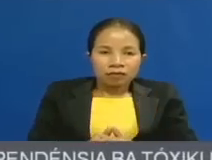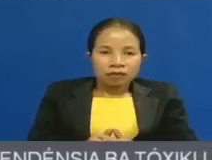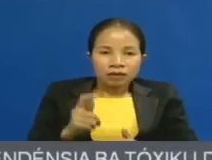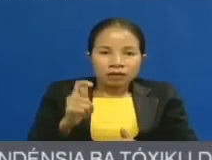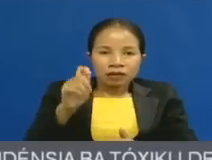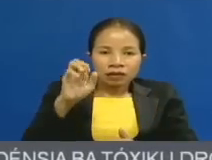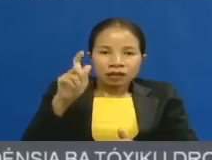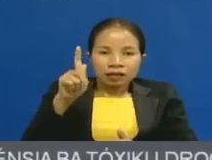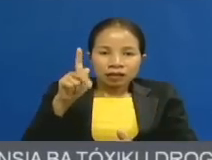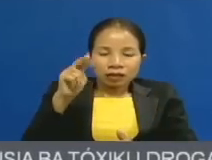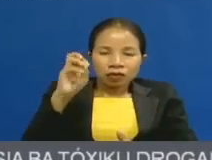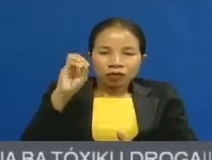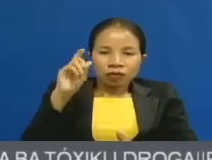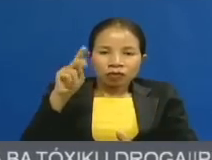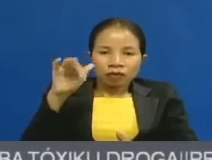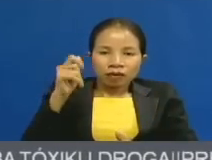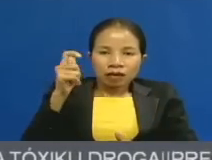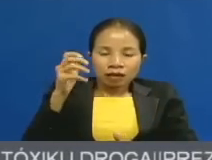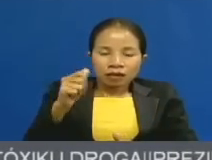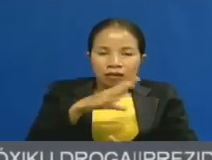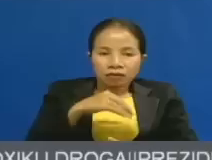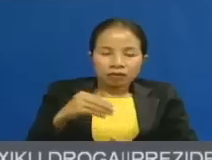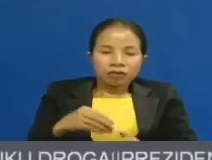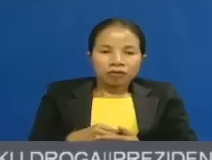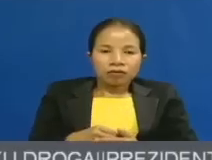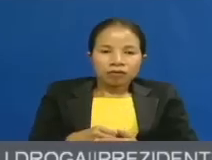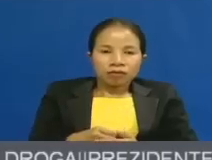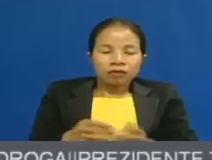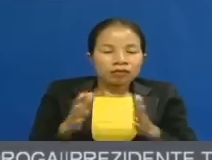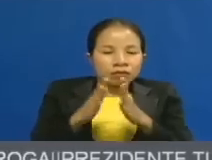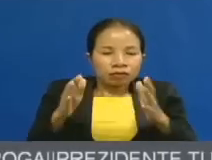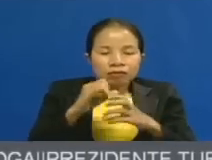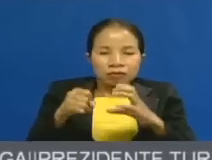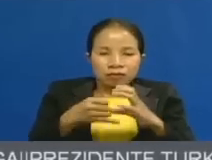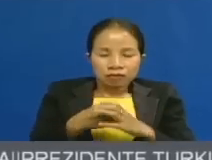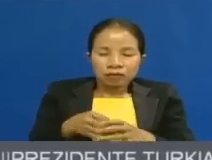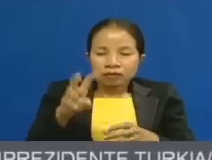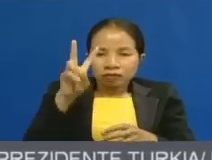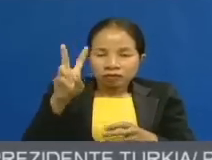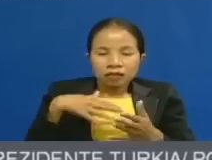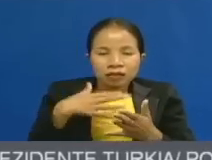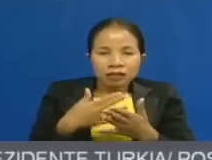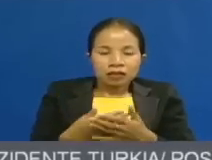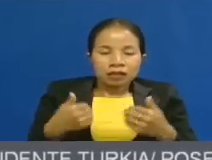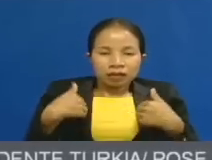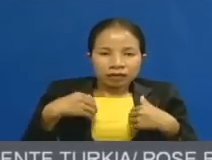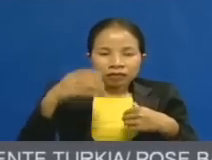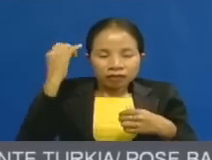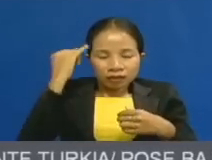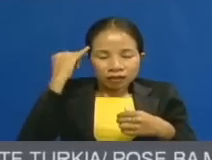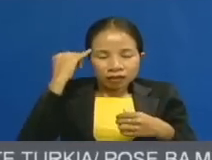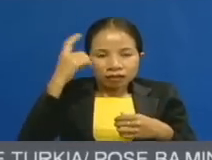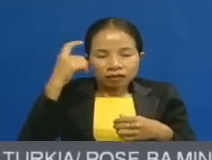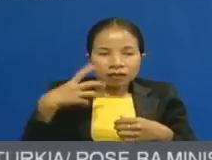tecnocrata ou modelo de grande inclusão rua é dia clima e a minha opinião também